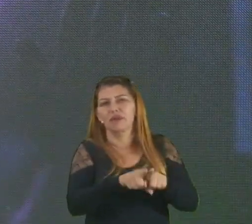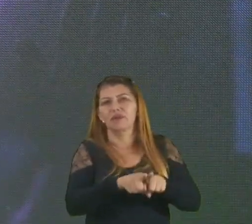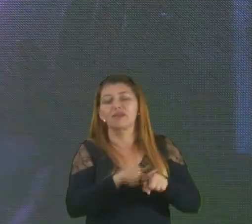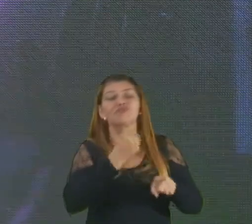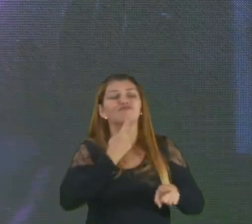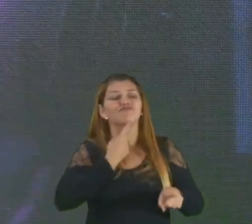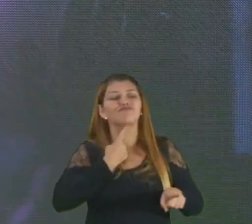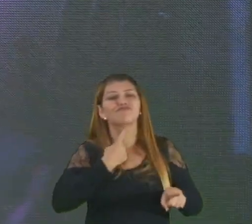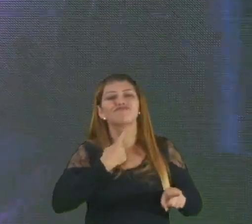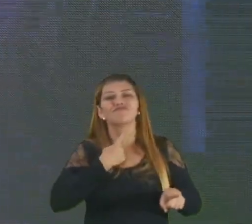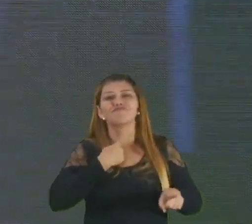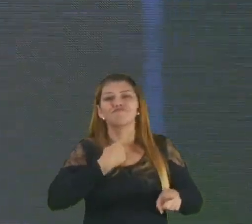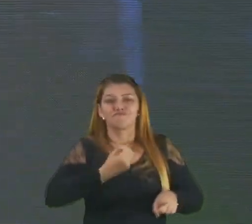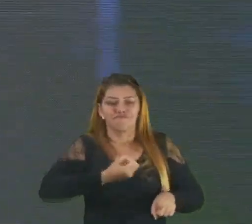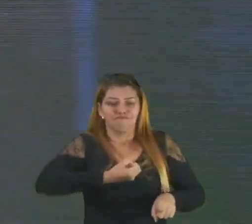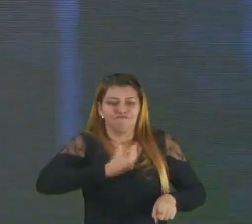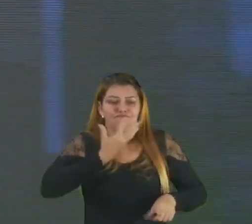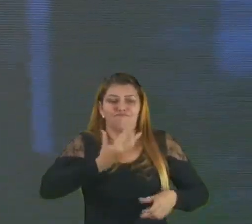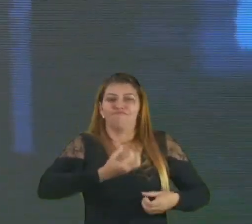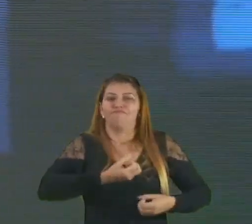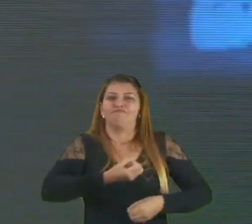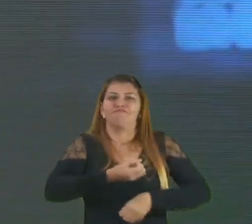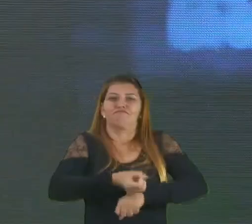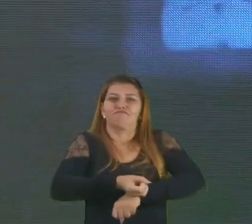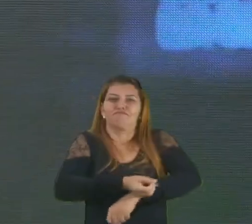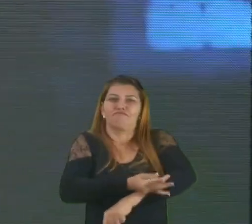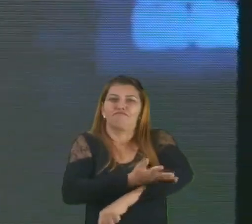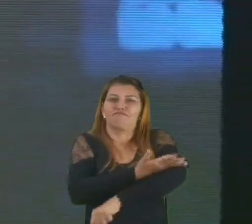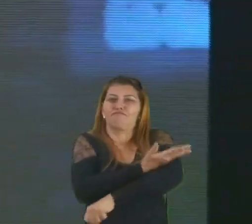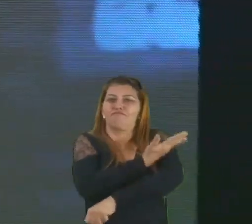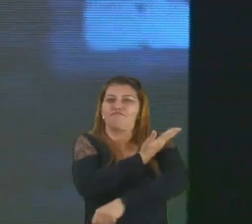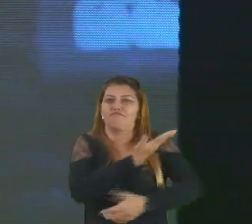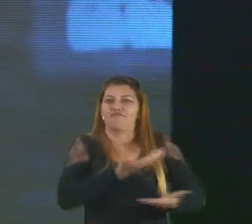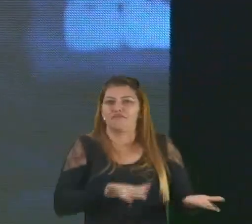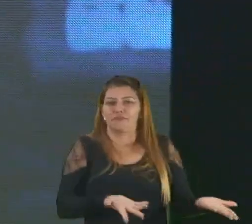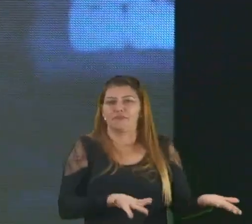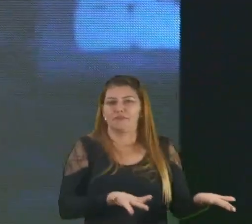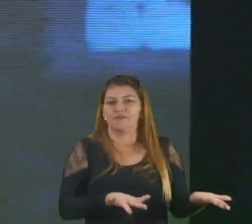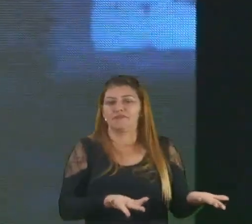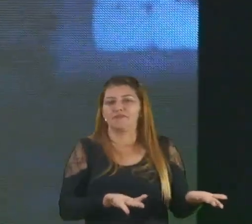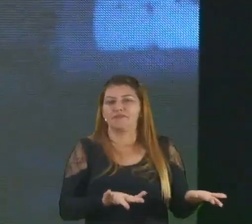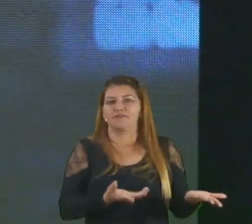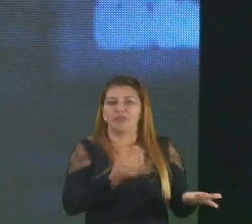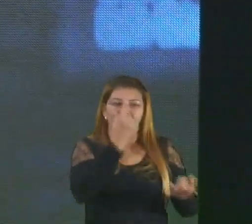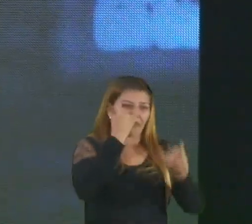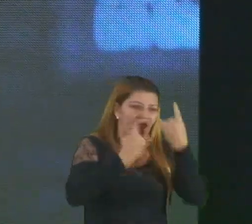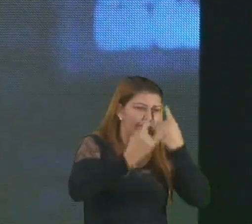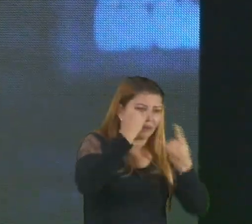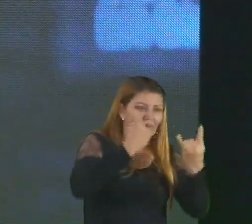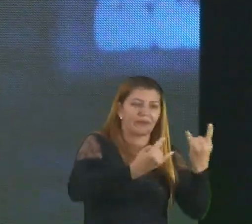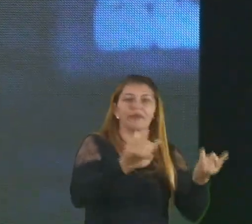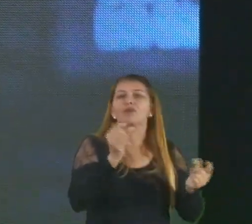coração. Onde está o teu tesouro? O que você idolatra?